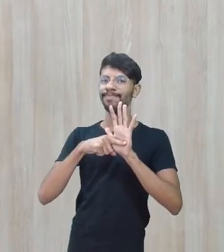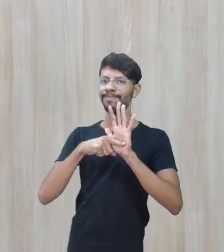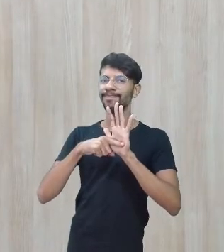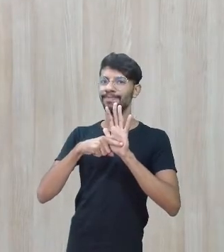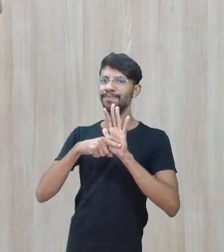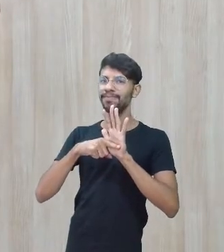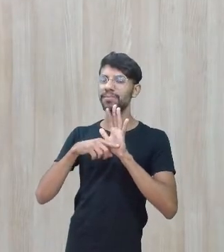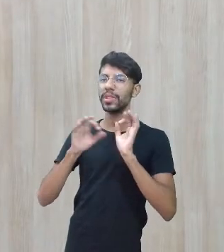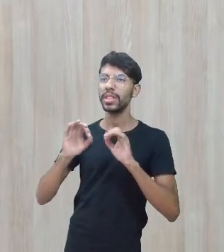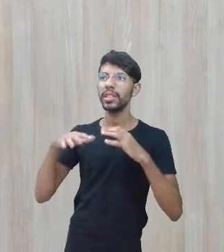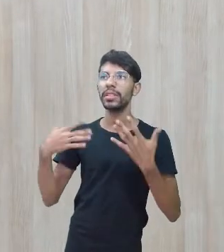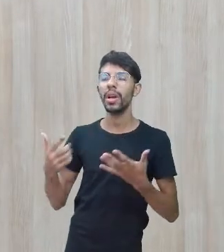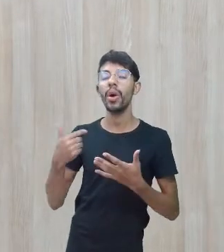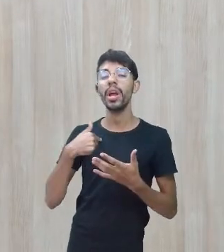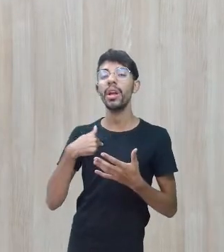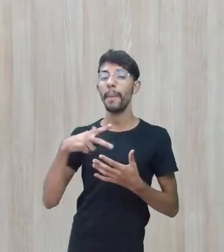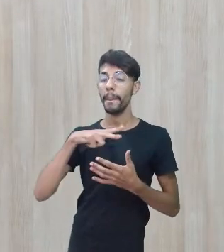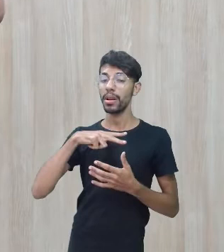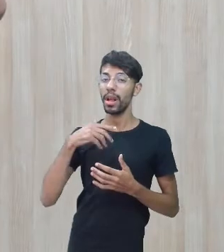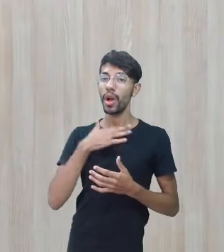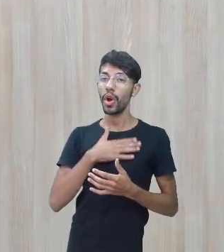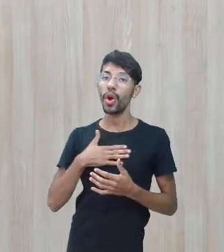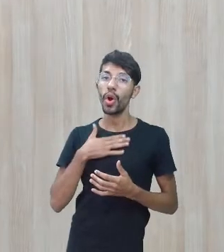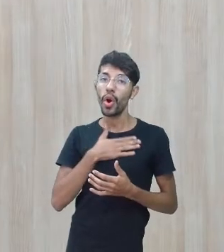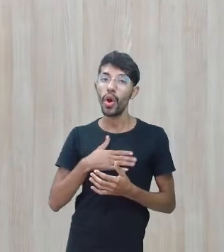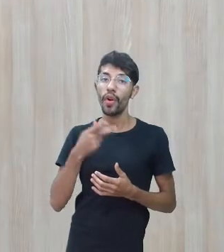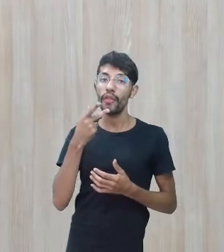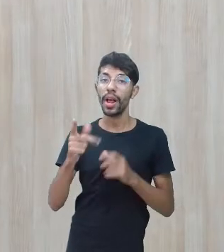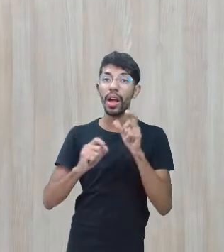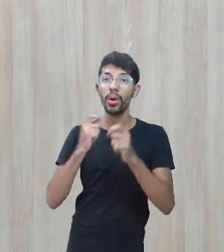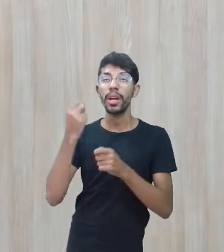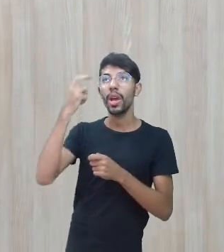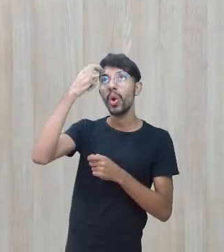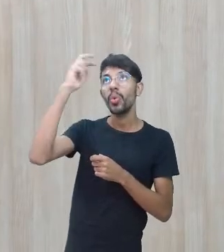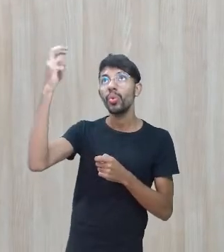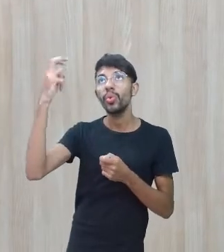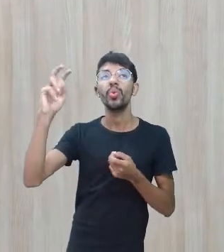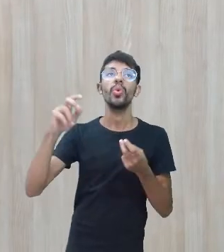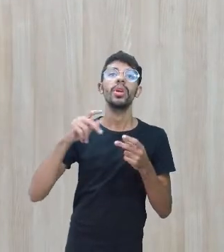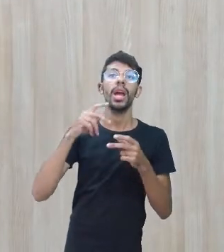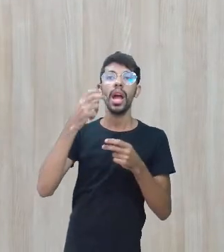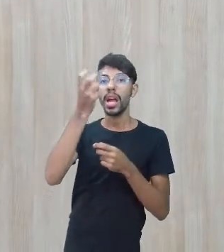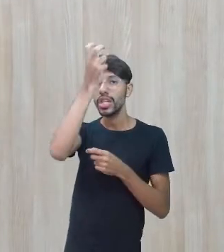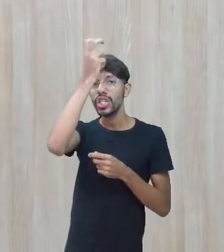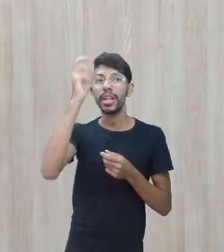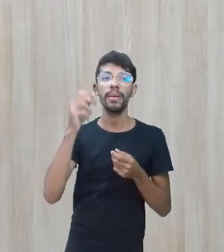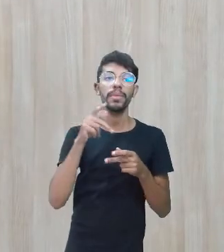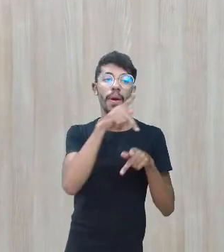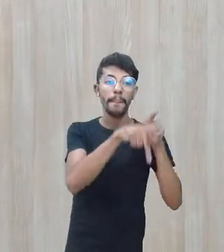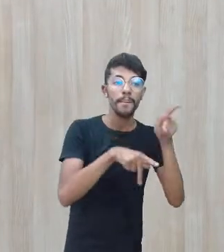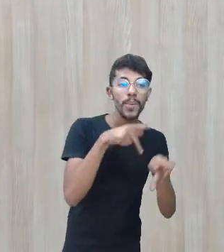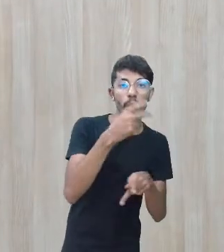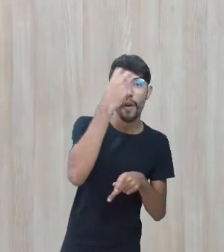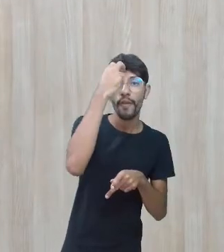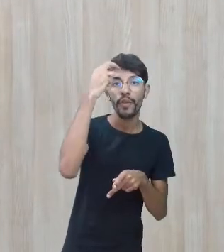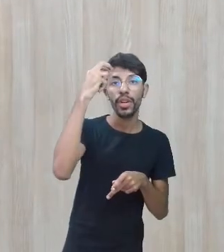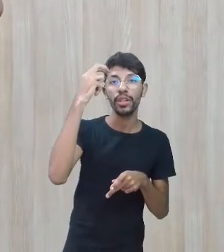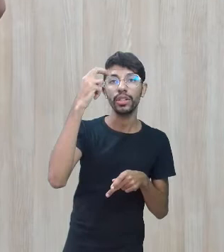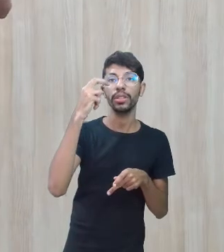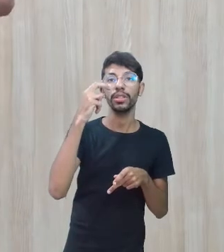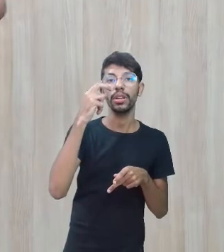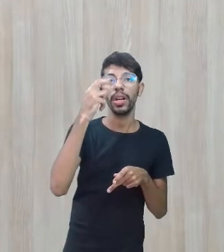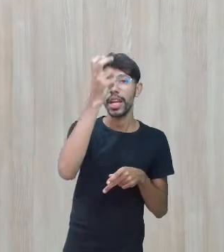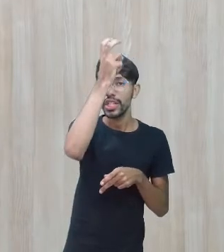sempre, né, uma cultura, o povo egípcio, a cultura asteca, o povo asteca, sabe?